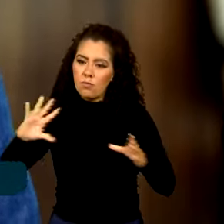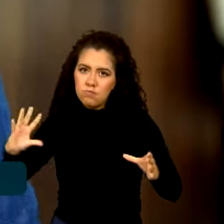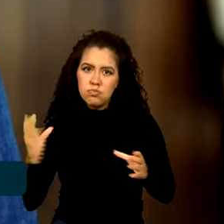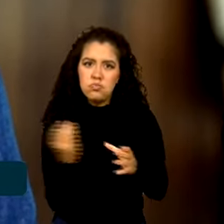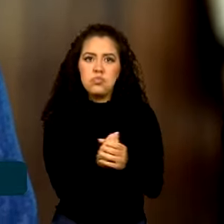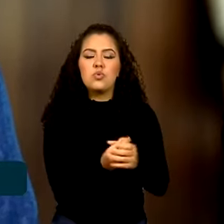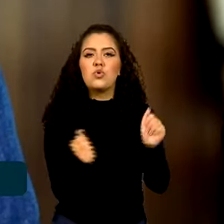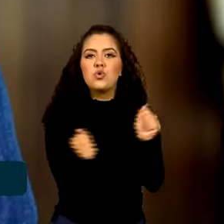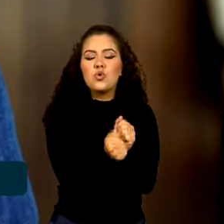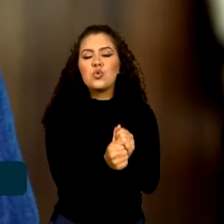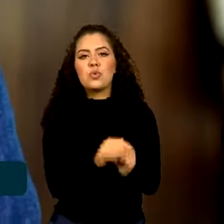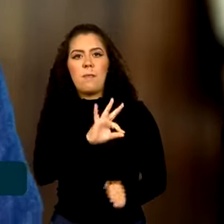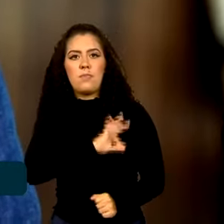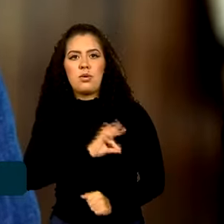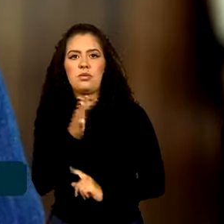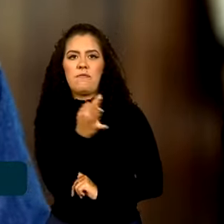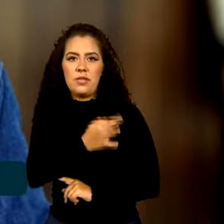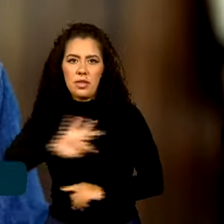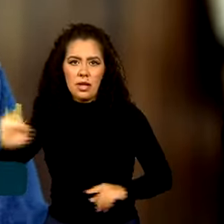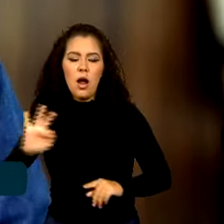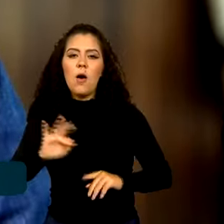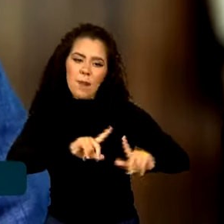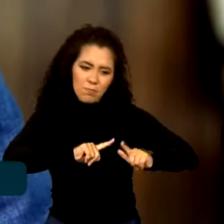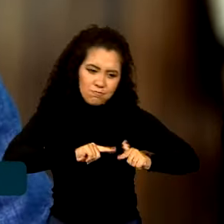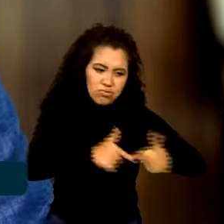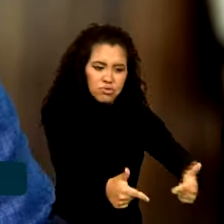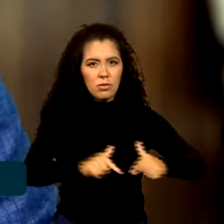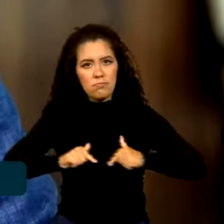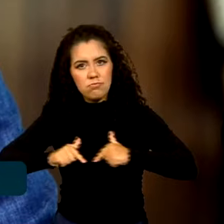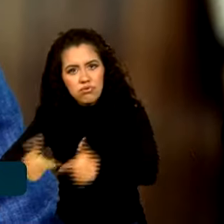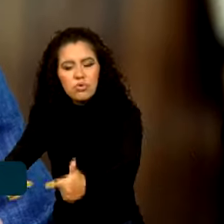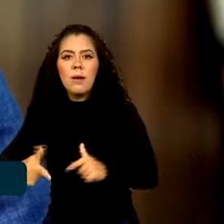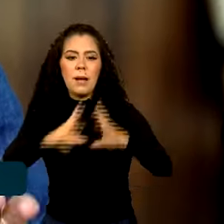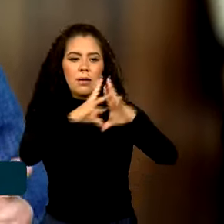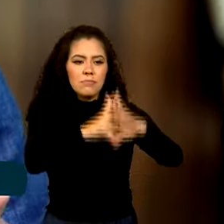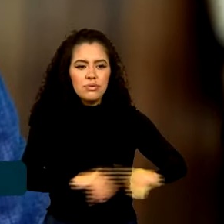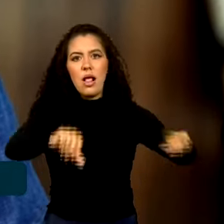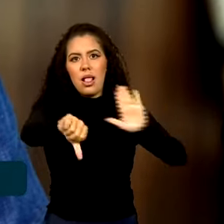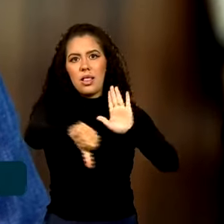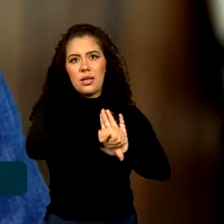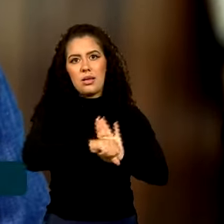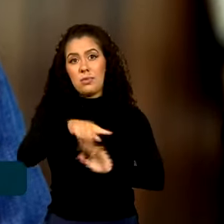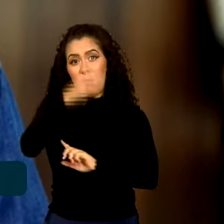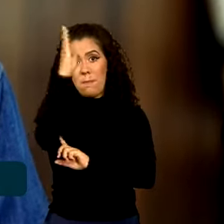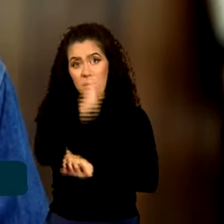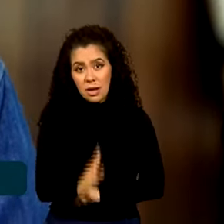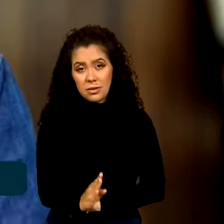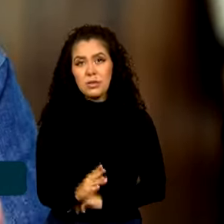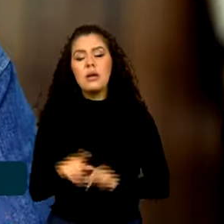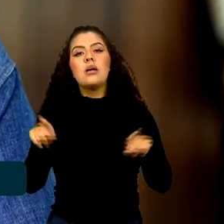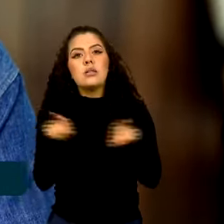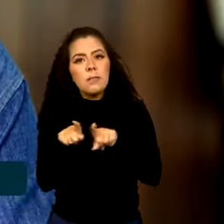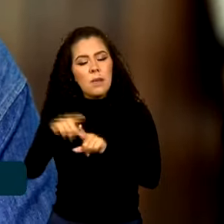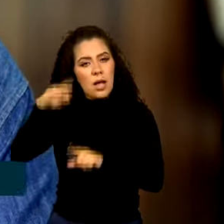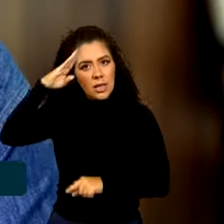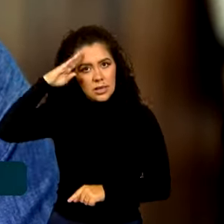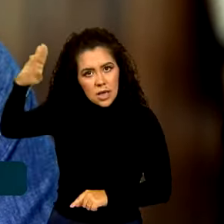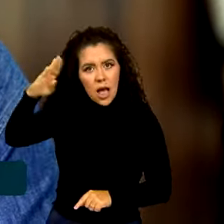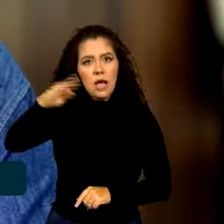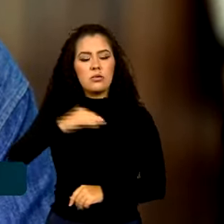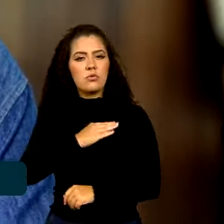combate definitivamente o quima organizado nesse país e o exército aeronáutica irão trabalhar também na faixa de